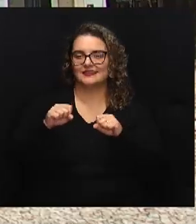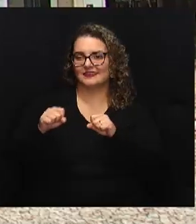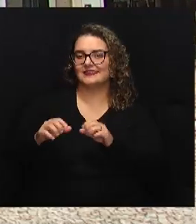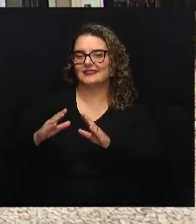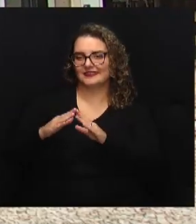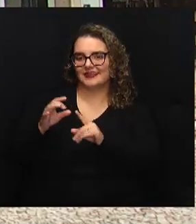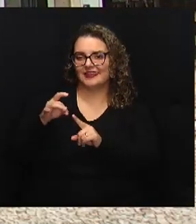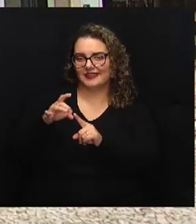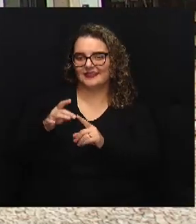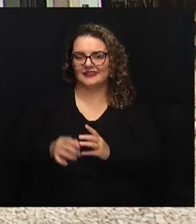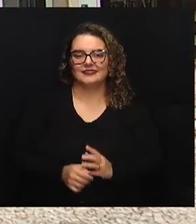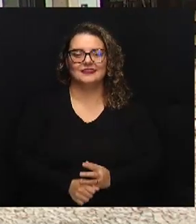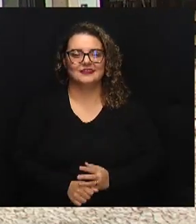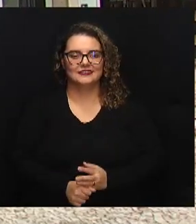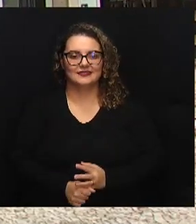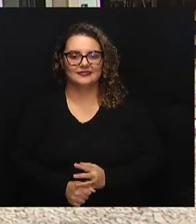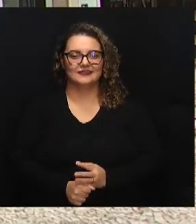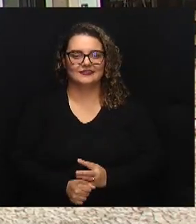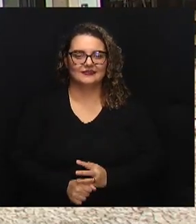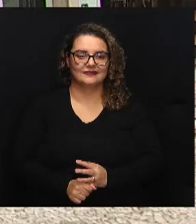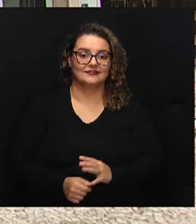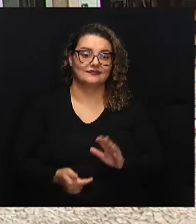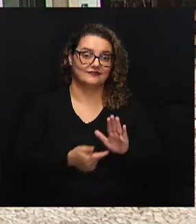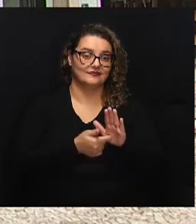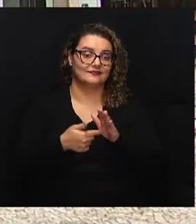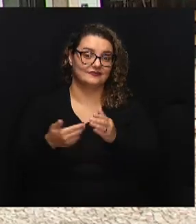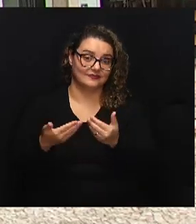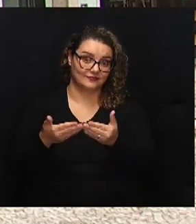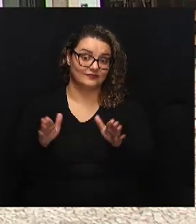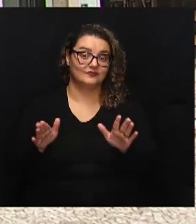Vidro. A exposição abriu